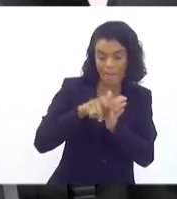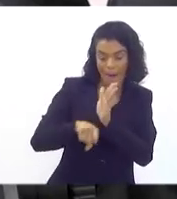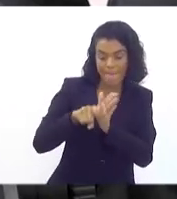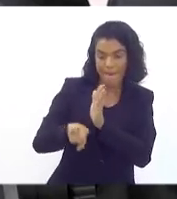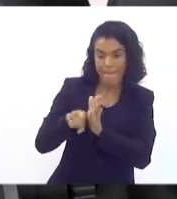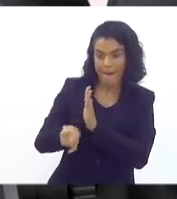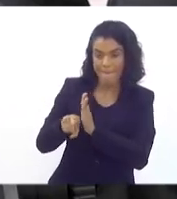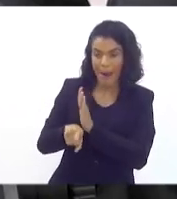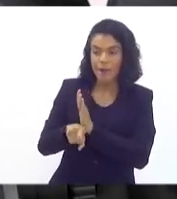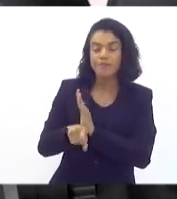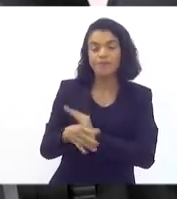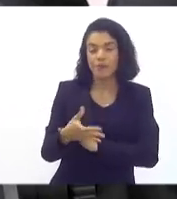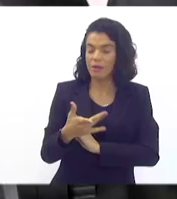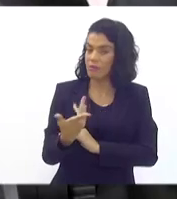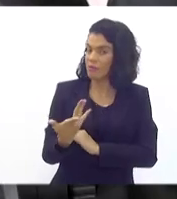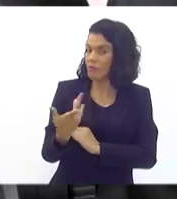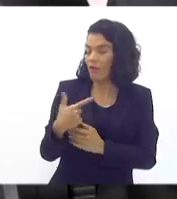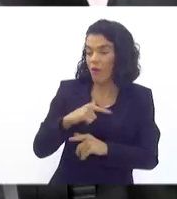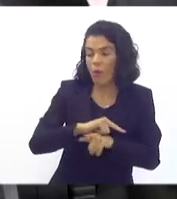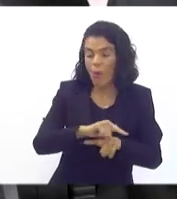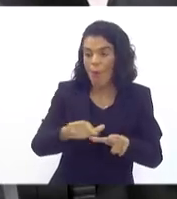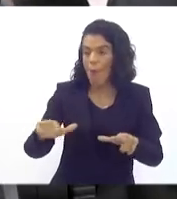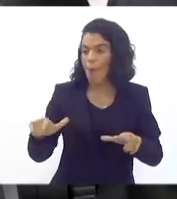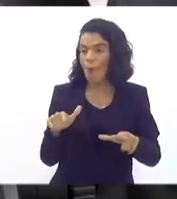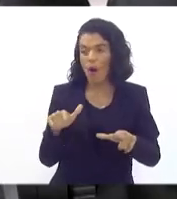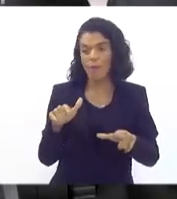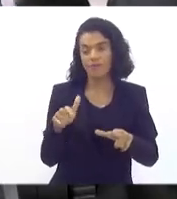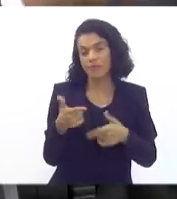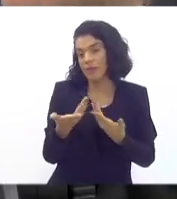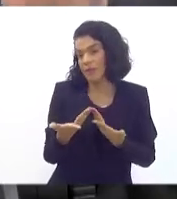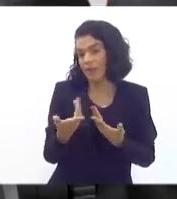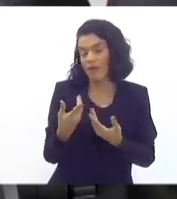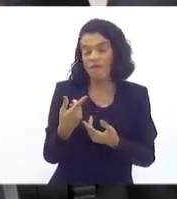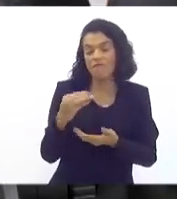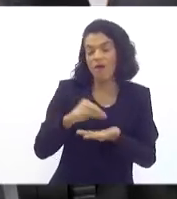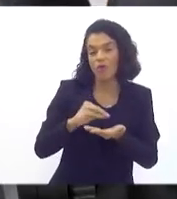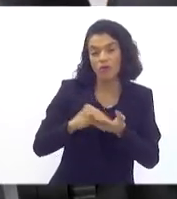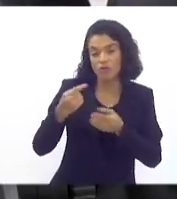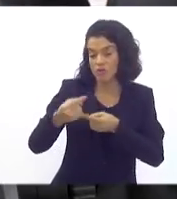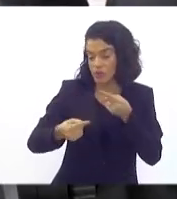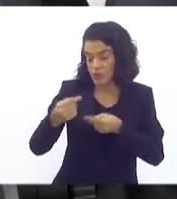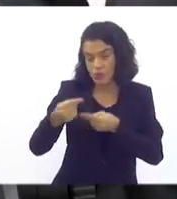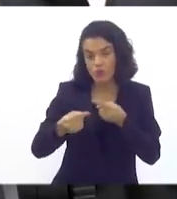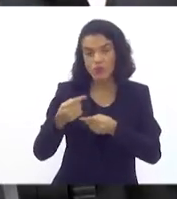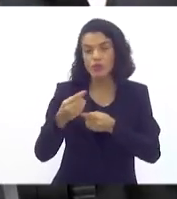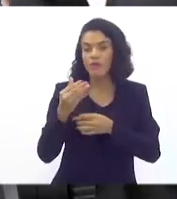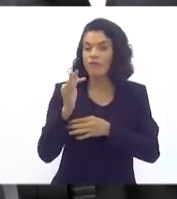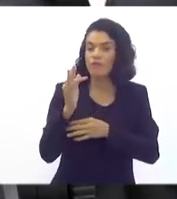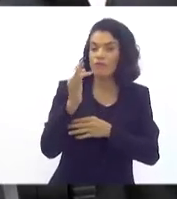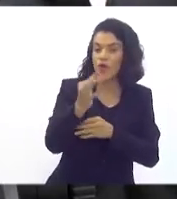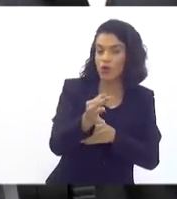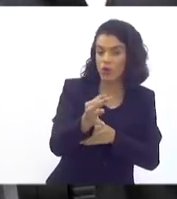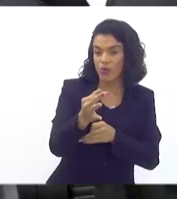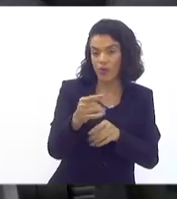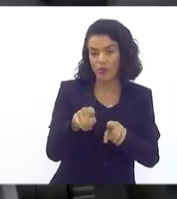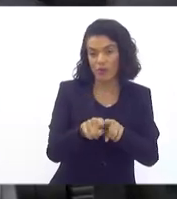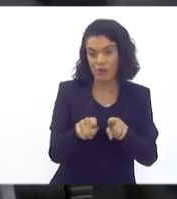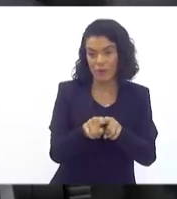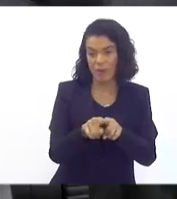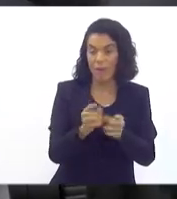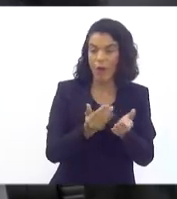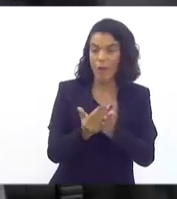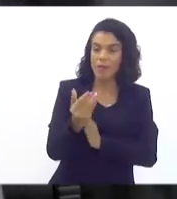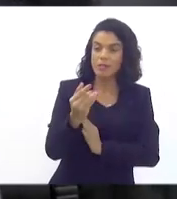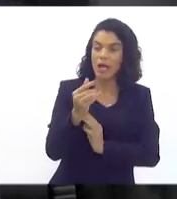uma um ambiente um vácuo uma lacuna Aqui Deixou de discutir perspectiva para discutir é